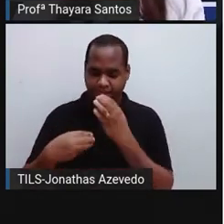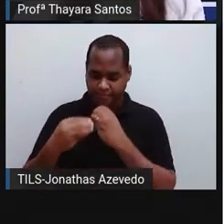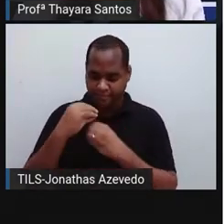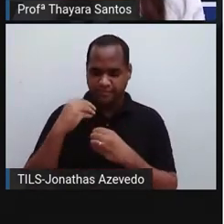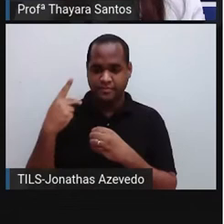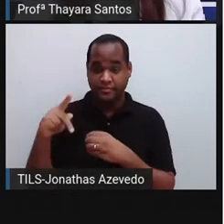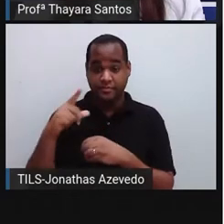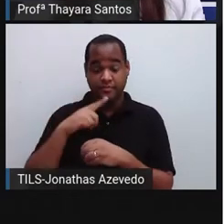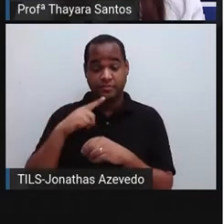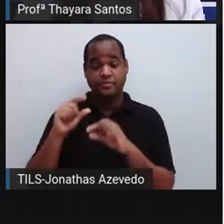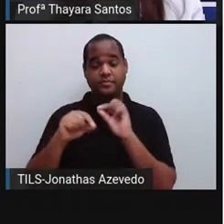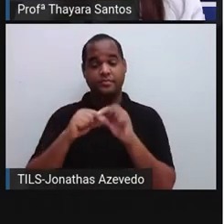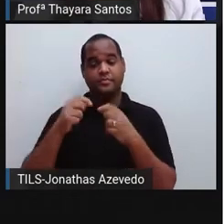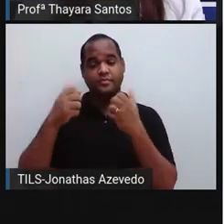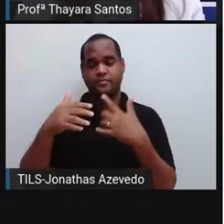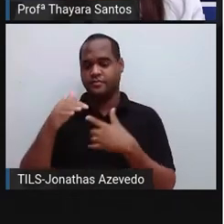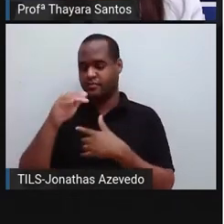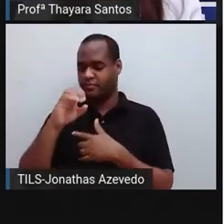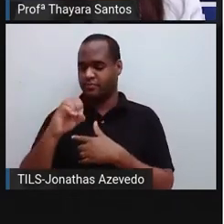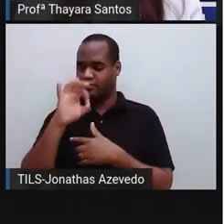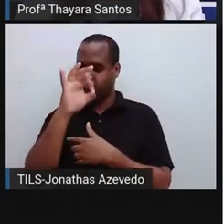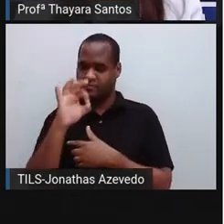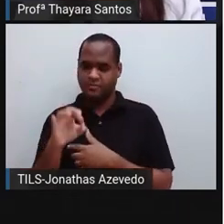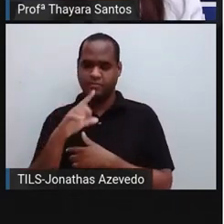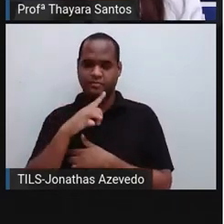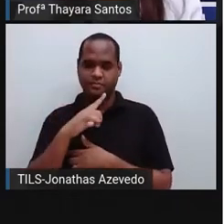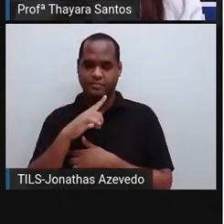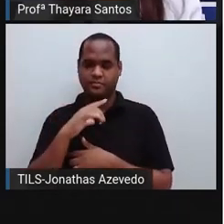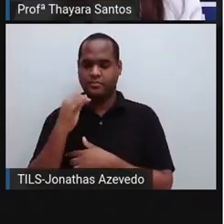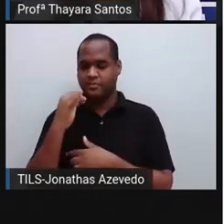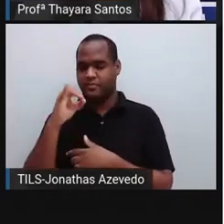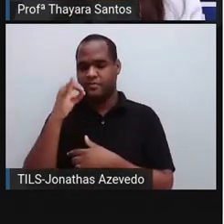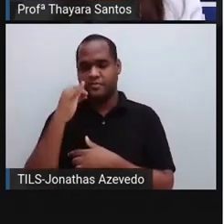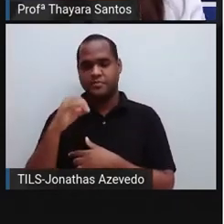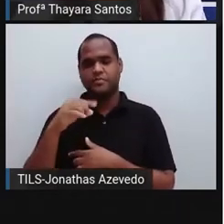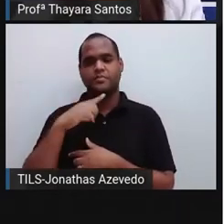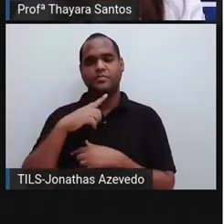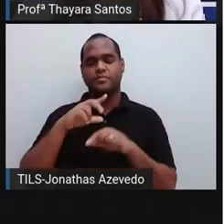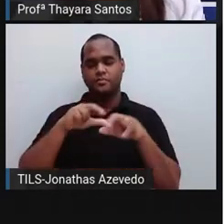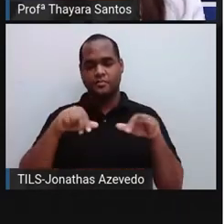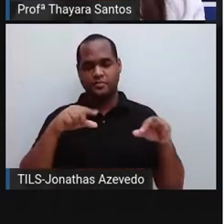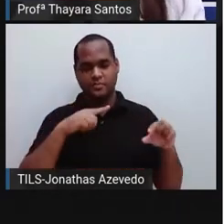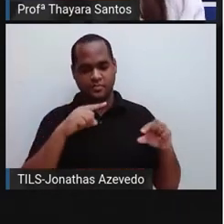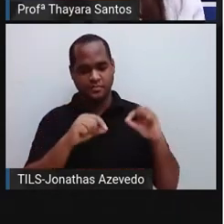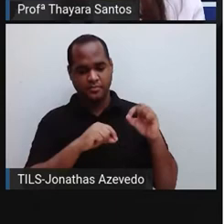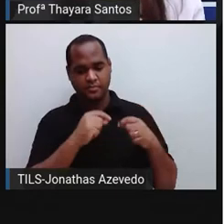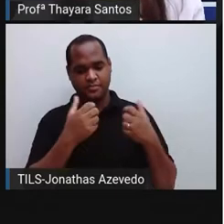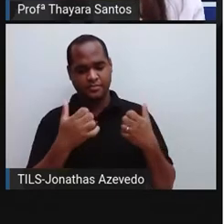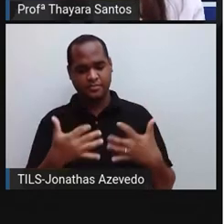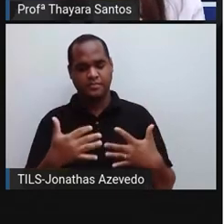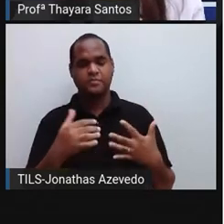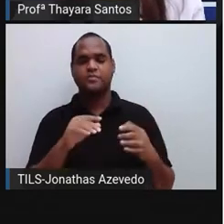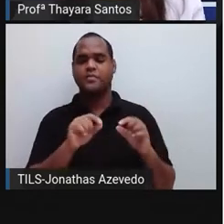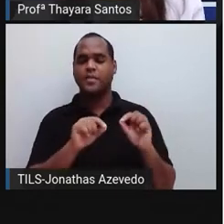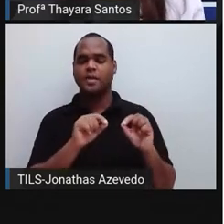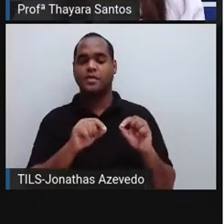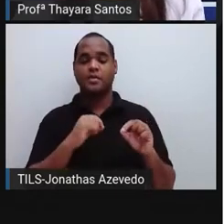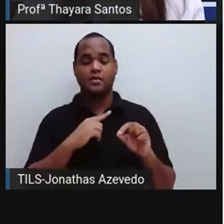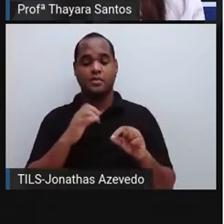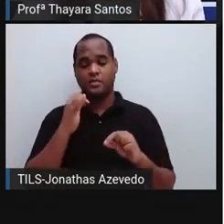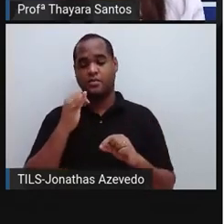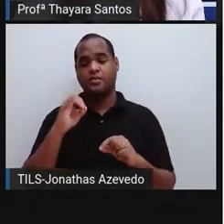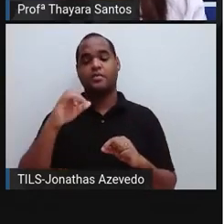recebe 10% da energia e da matéria que estava nesse pássaro que ele se alimentou, recebe um pouquinho da energia que estava